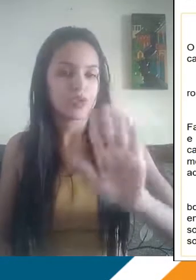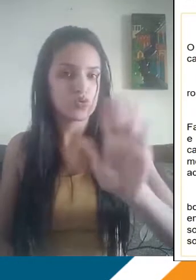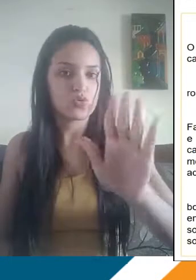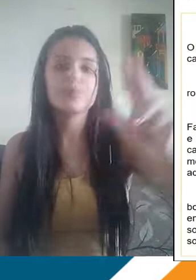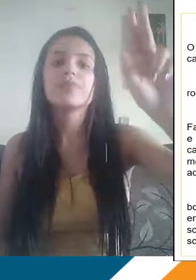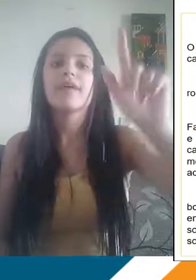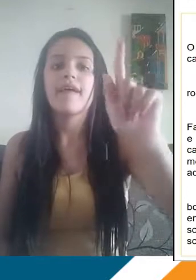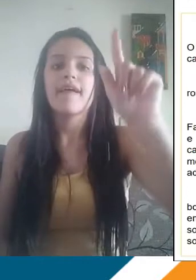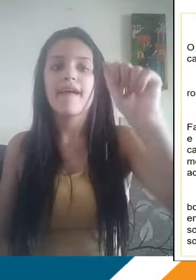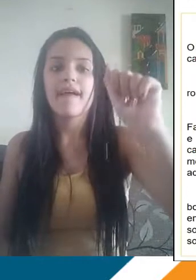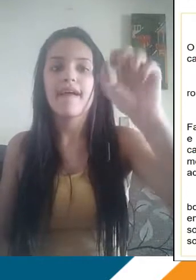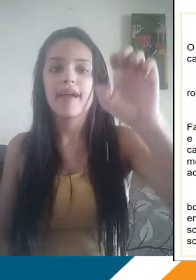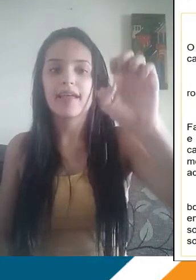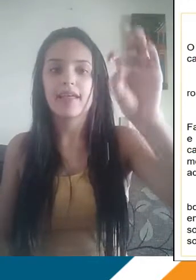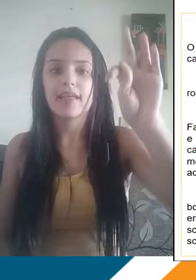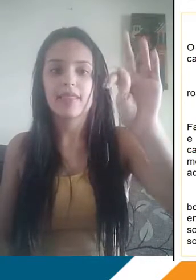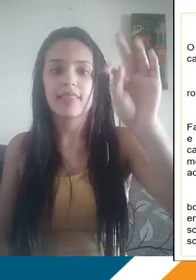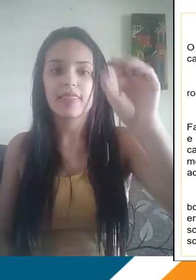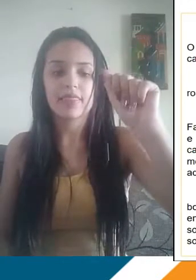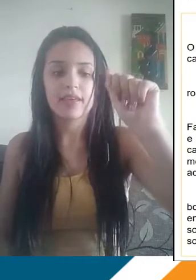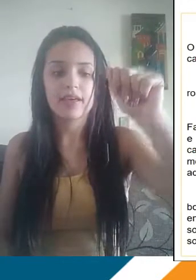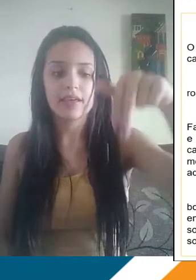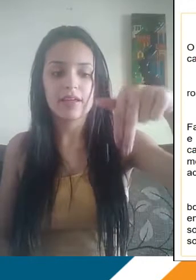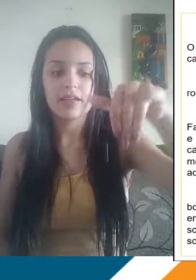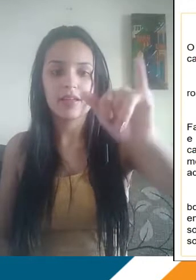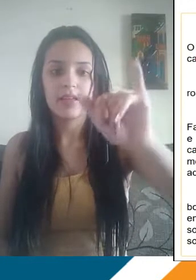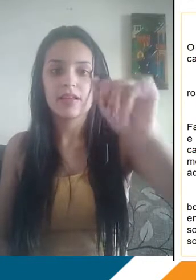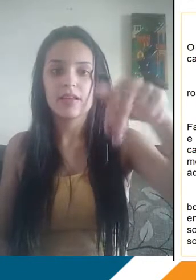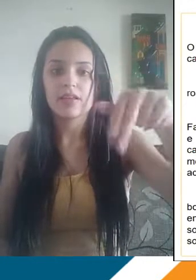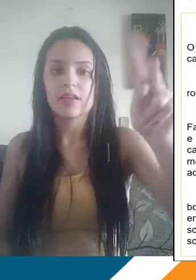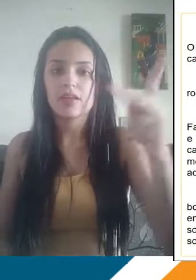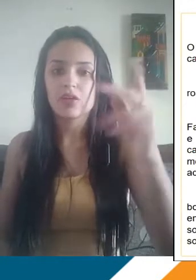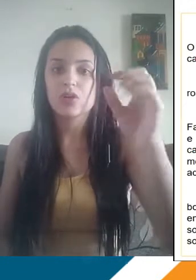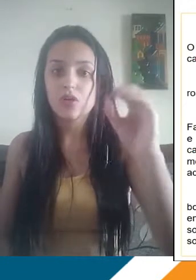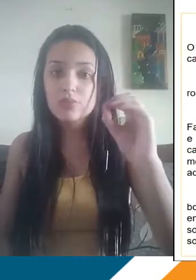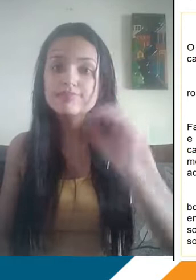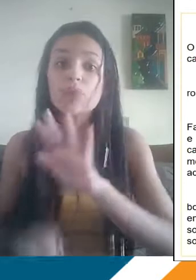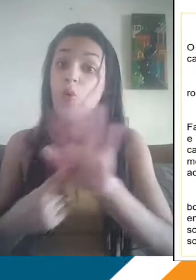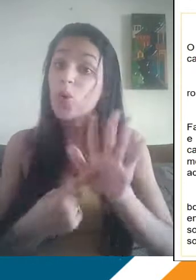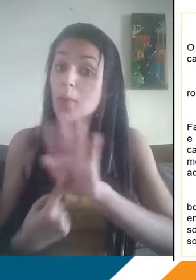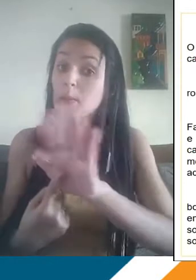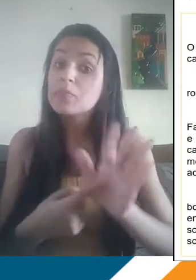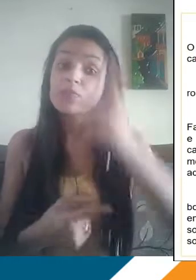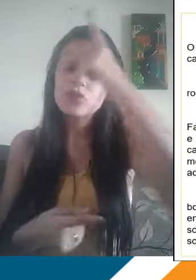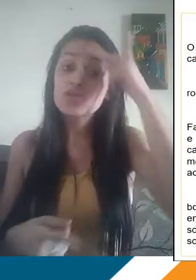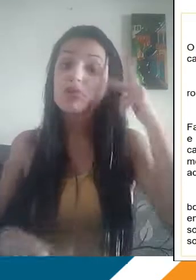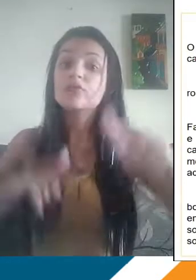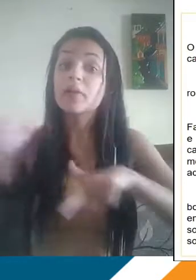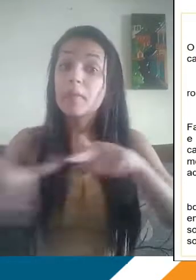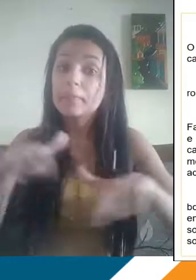vida desse personagem que representa a influência dos operários imigrantes na cidade de São Paulo.